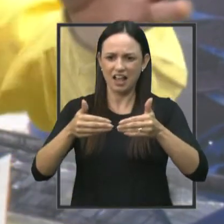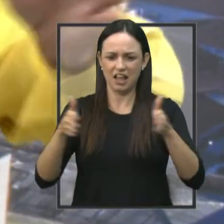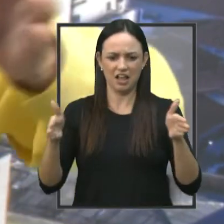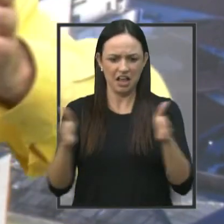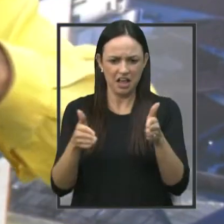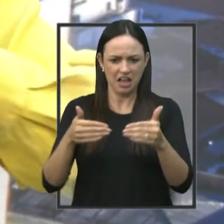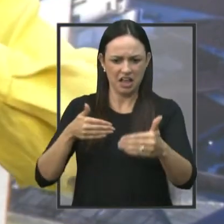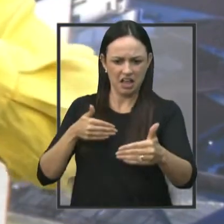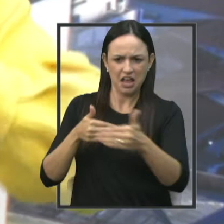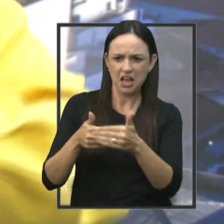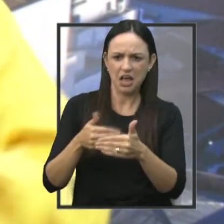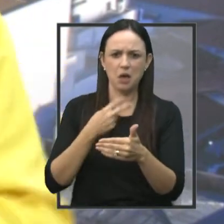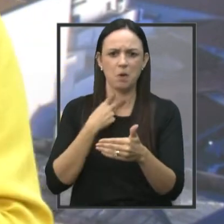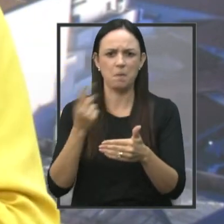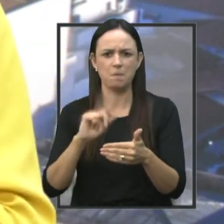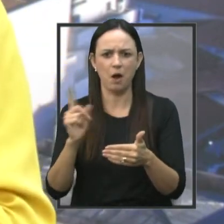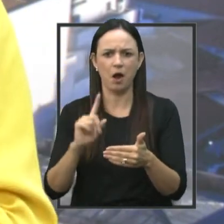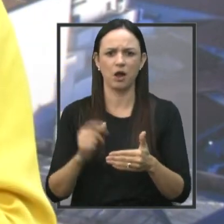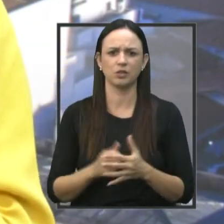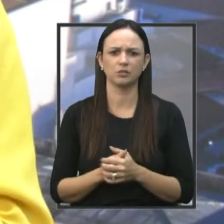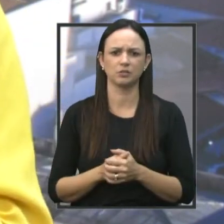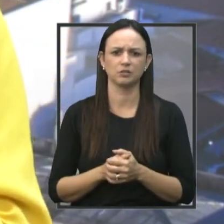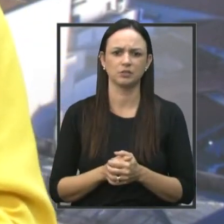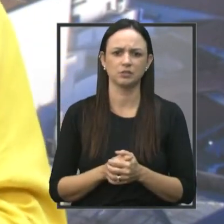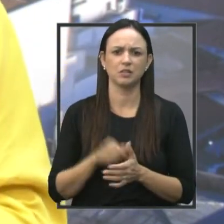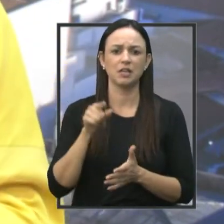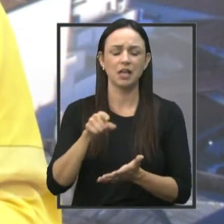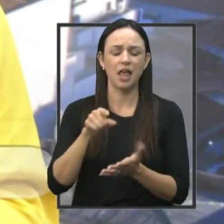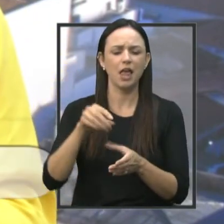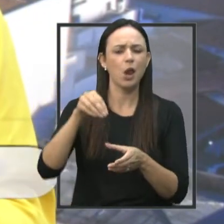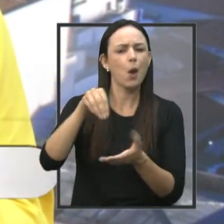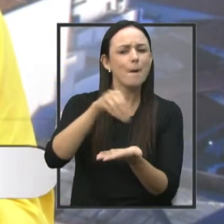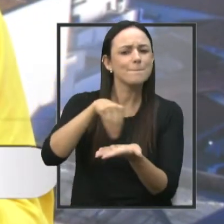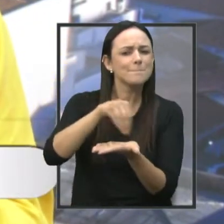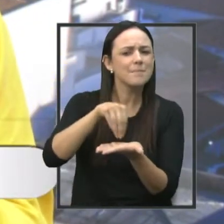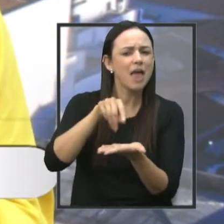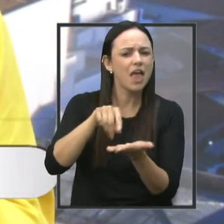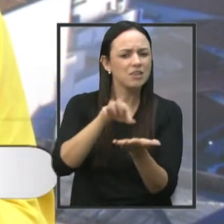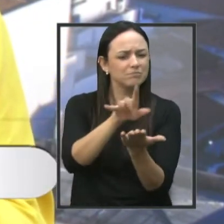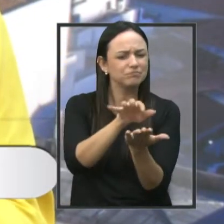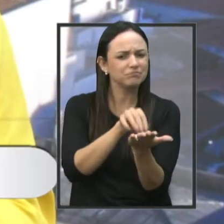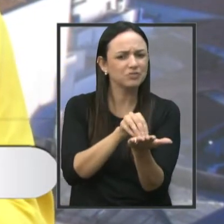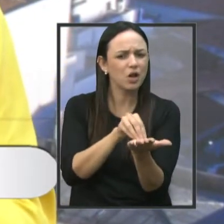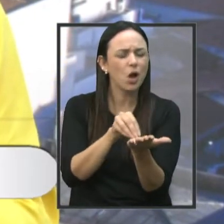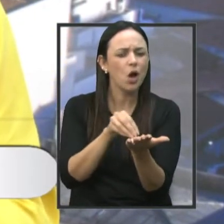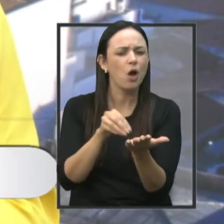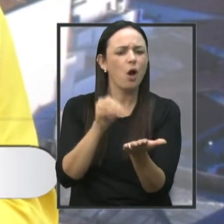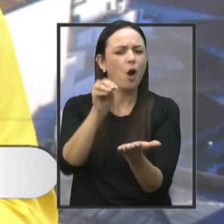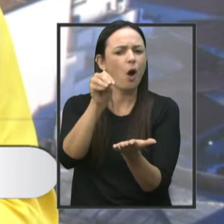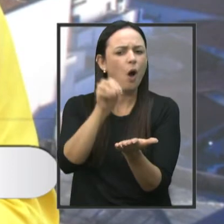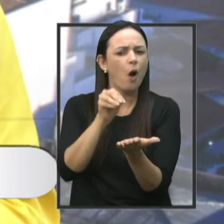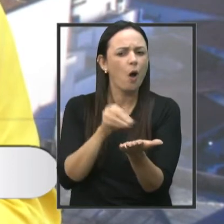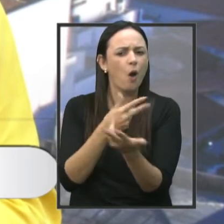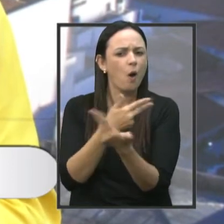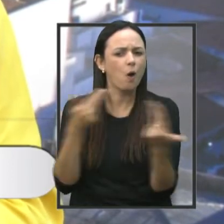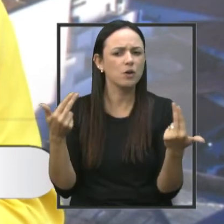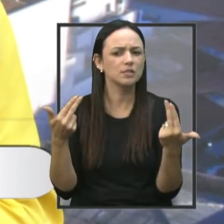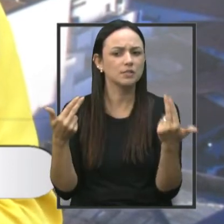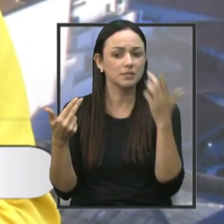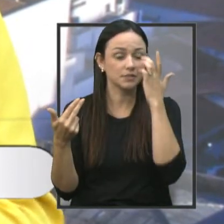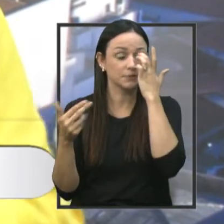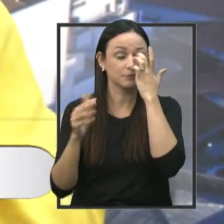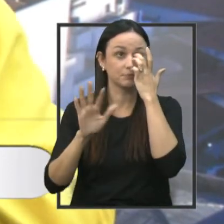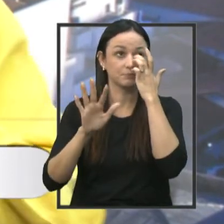encostar aqui, no vizinho. E no meio disso, colocaram algumas coisas ali, vamos